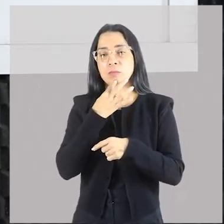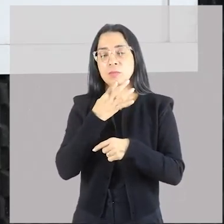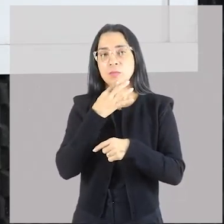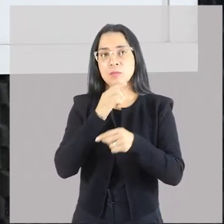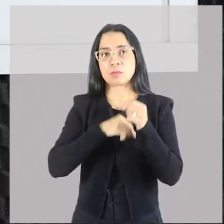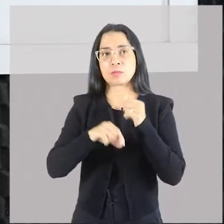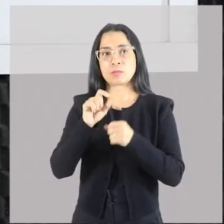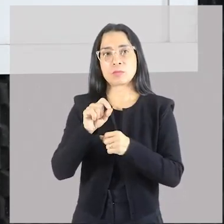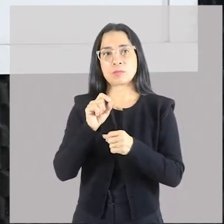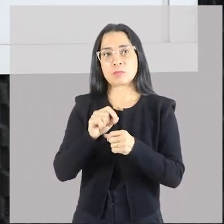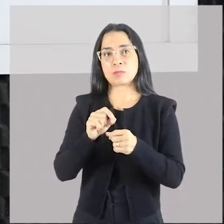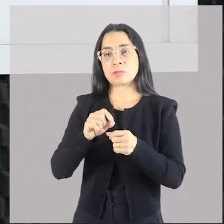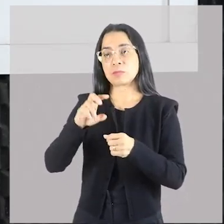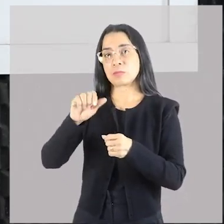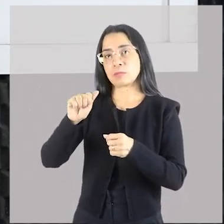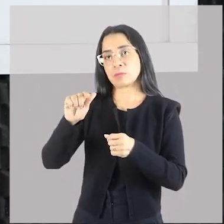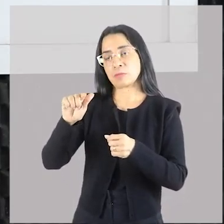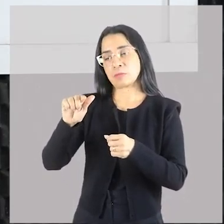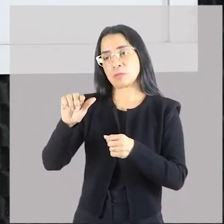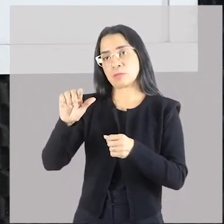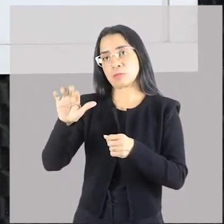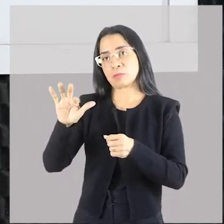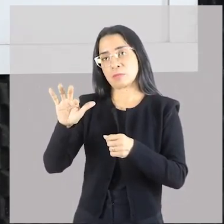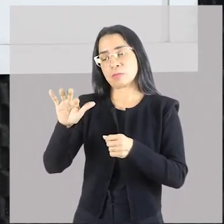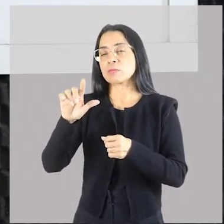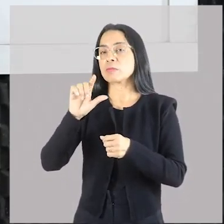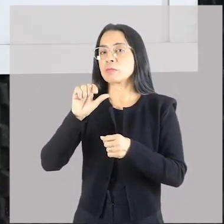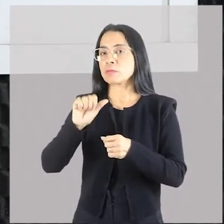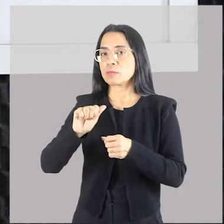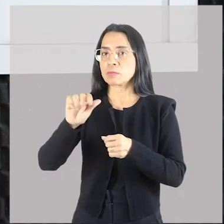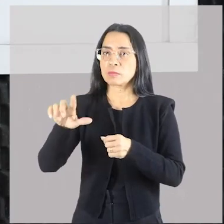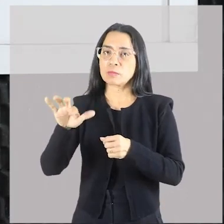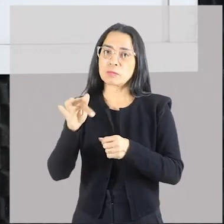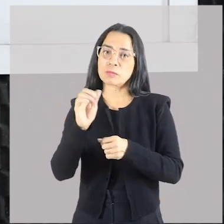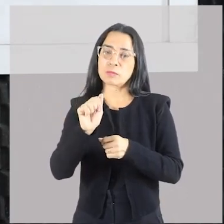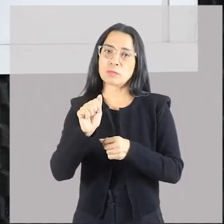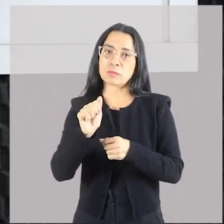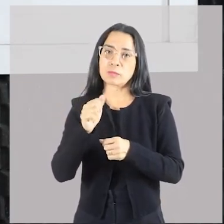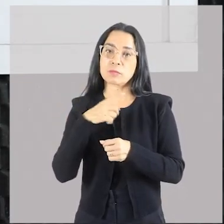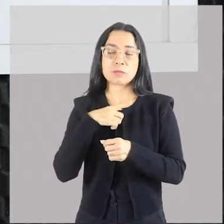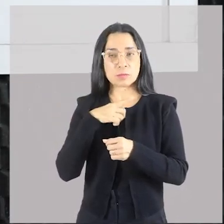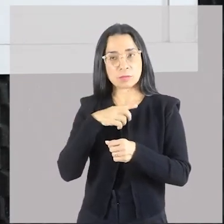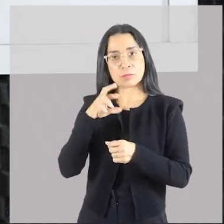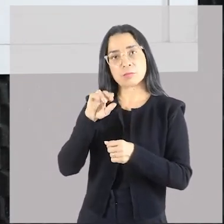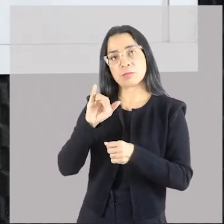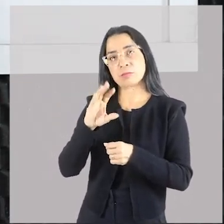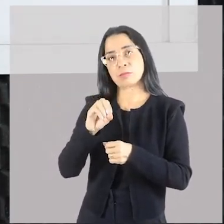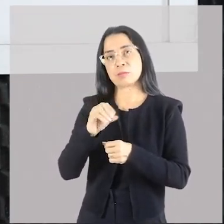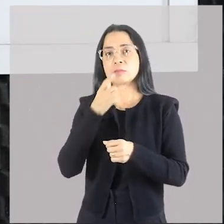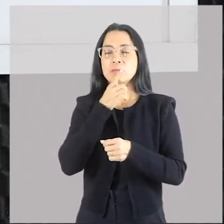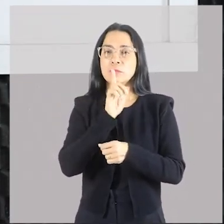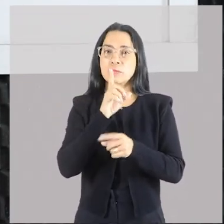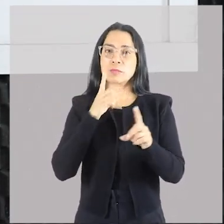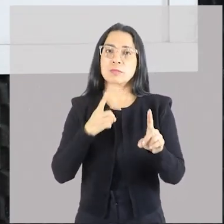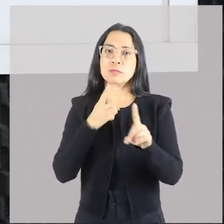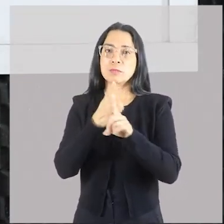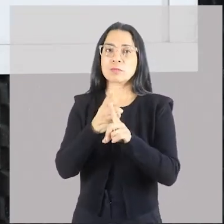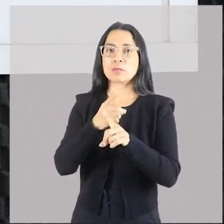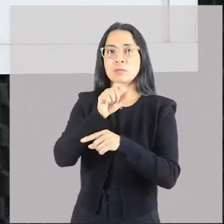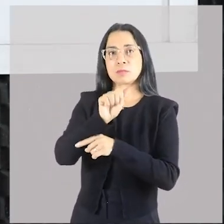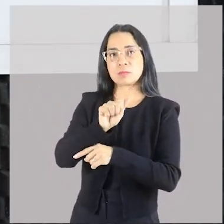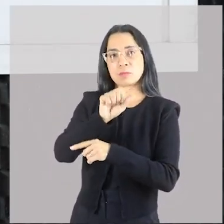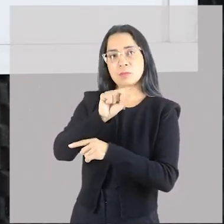conhecimento de quem é esse alfa aqui, e tendo raio, obviamente eu tenho que ter o raio, eu consigo encontrar a área do setor